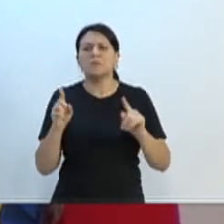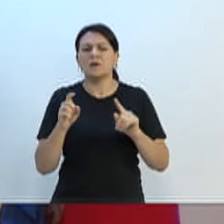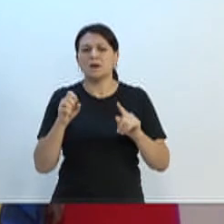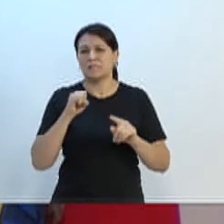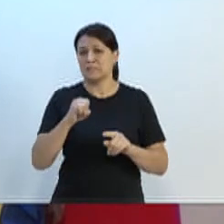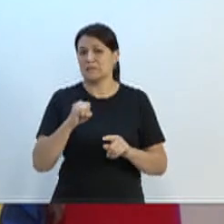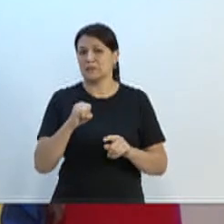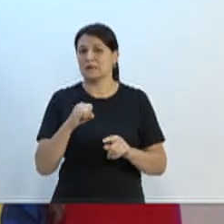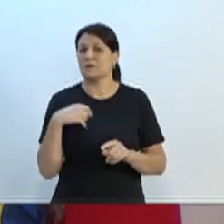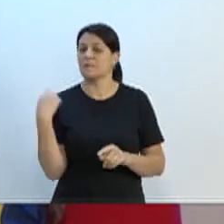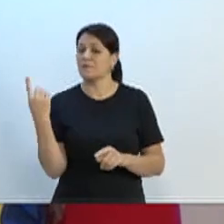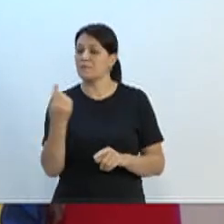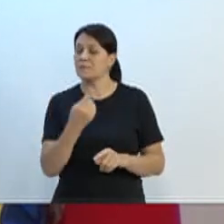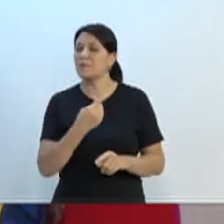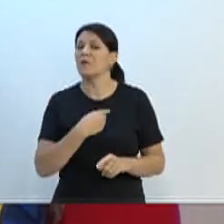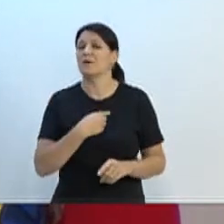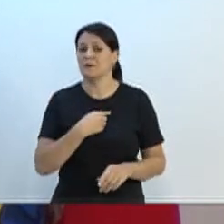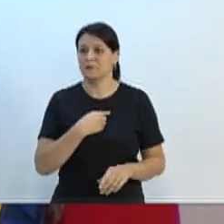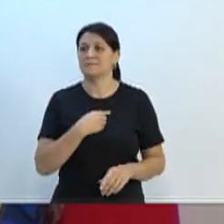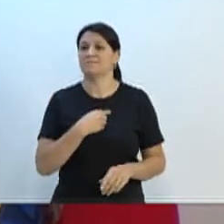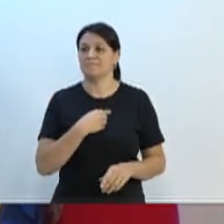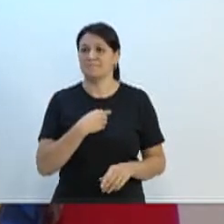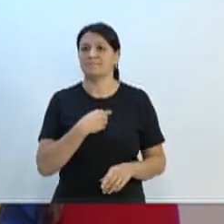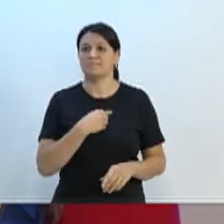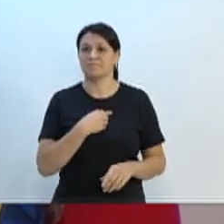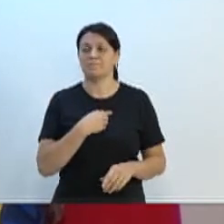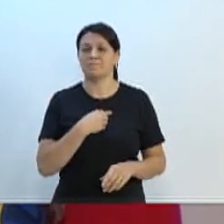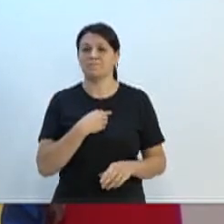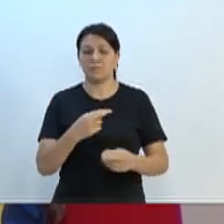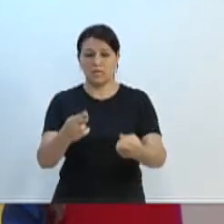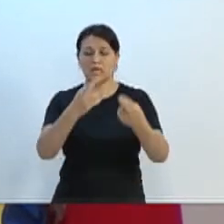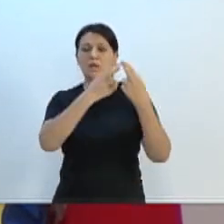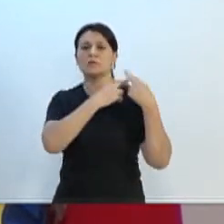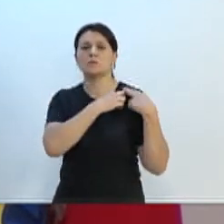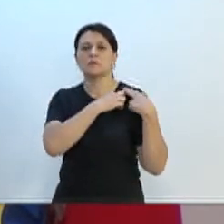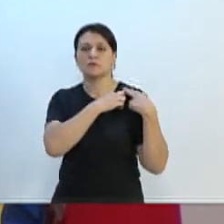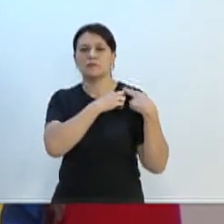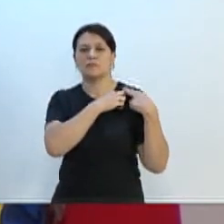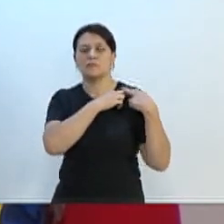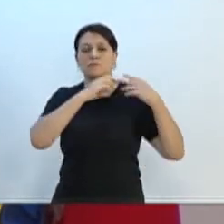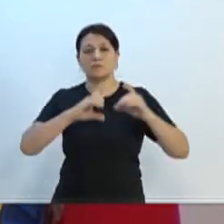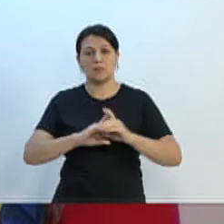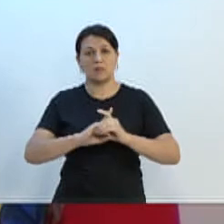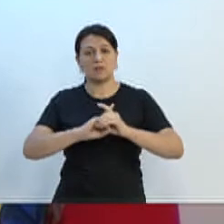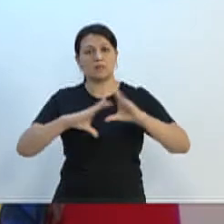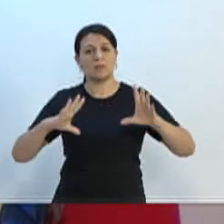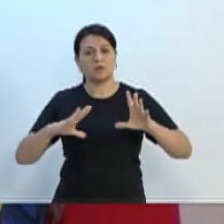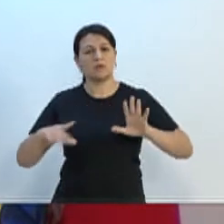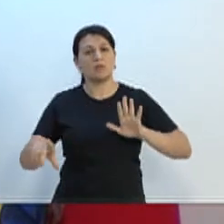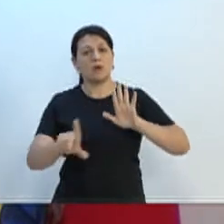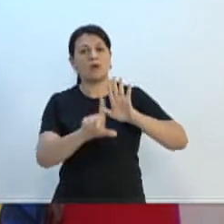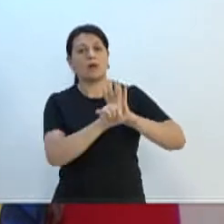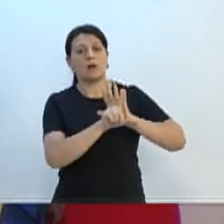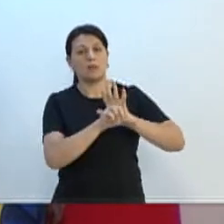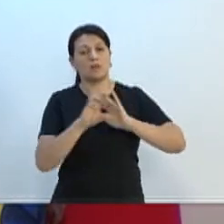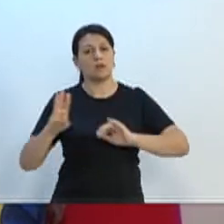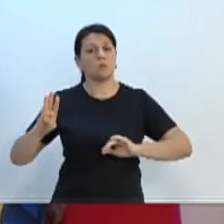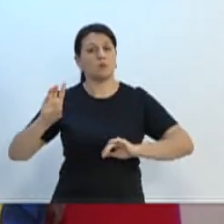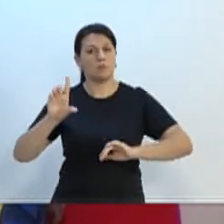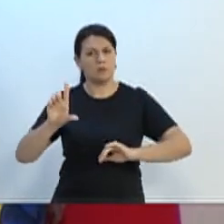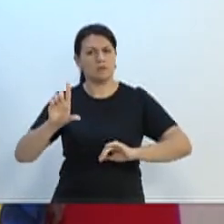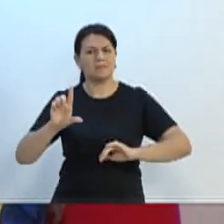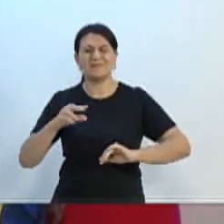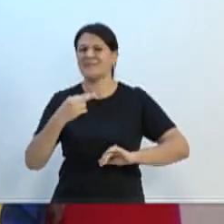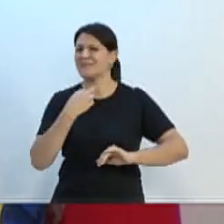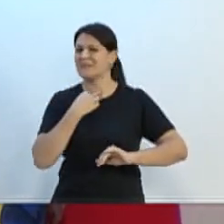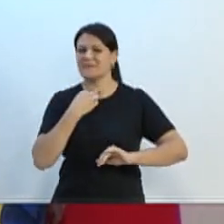nós, provedores, promotores e responsáveis pela democracia, pela legalidade de um município, não